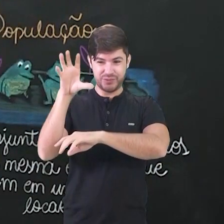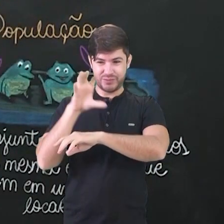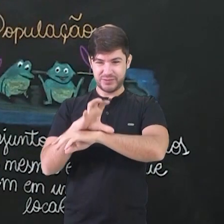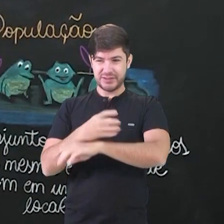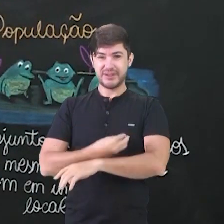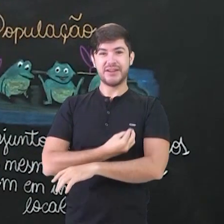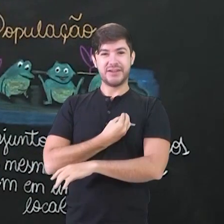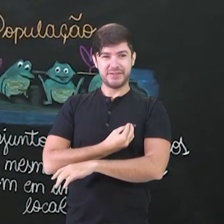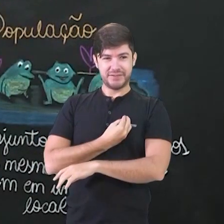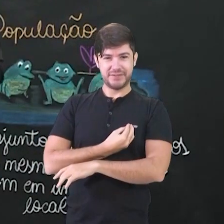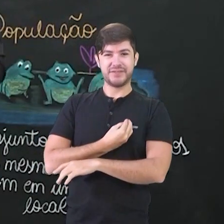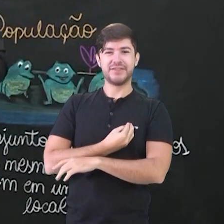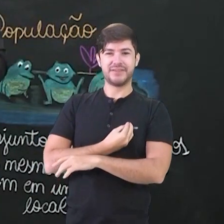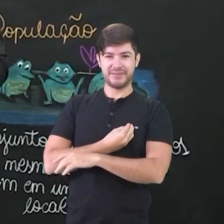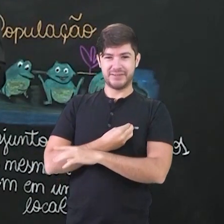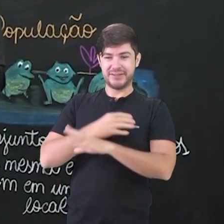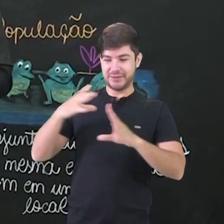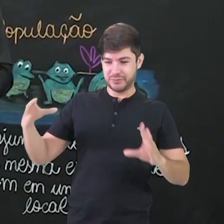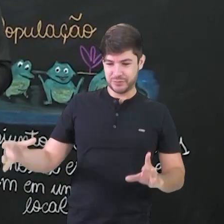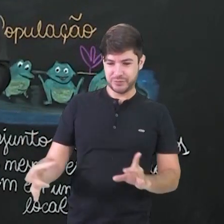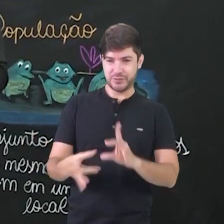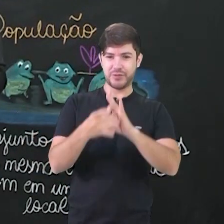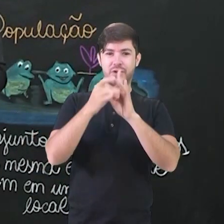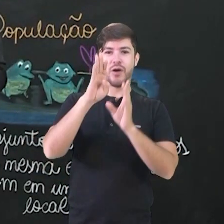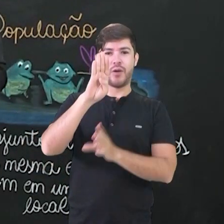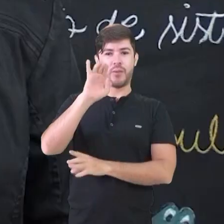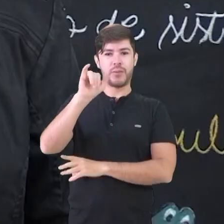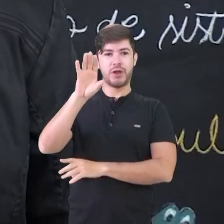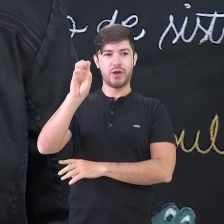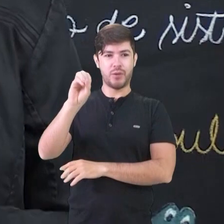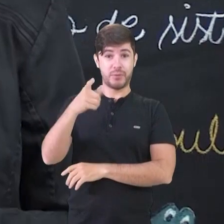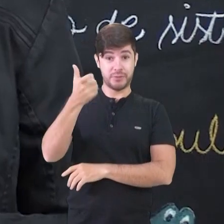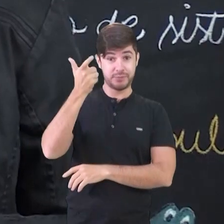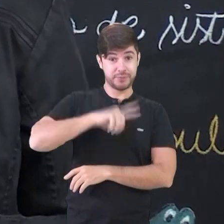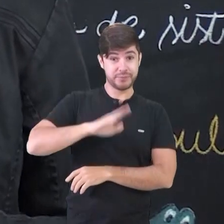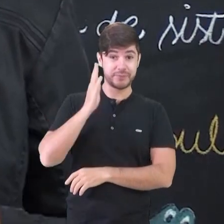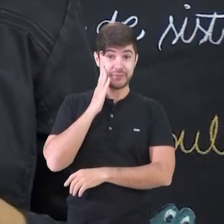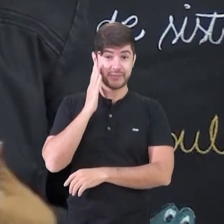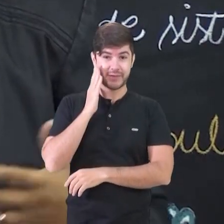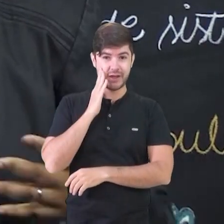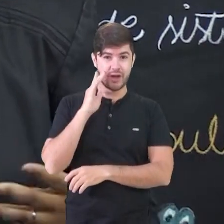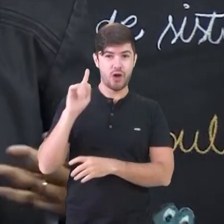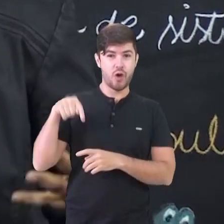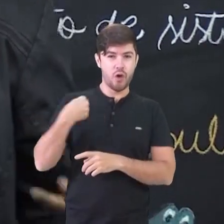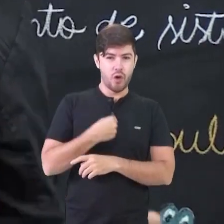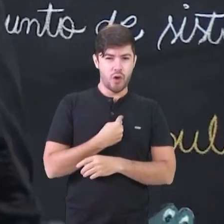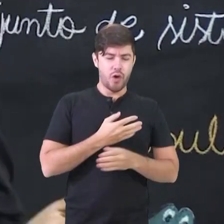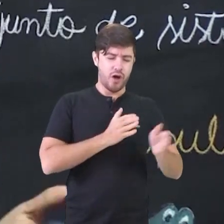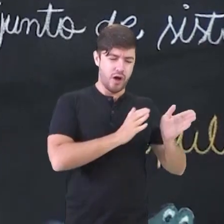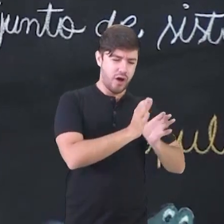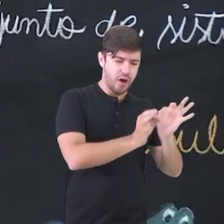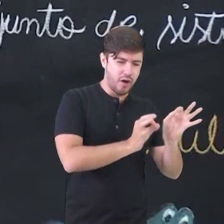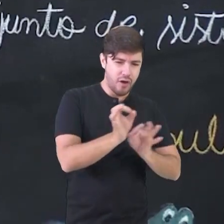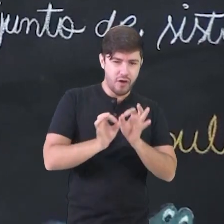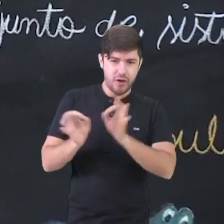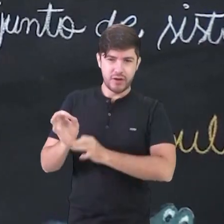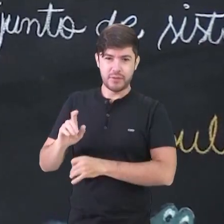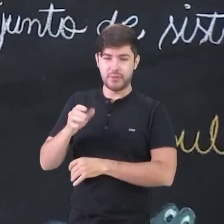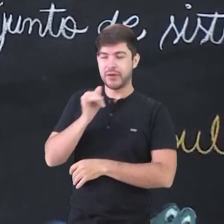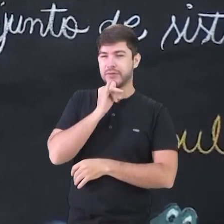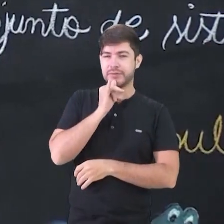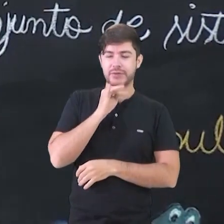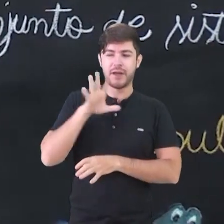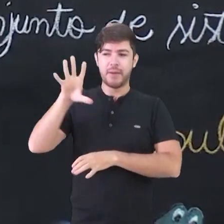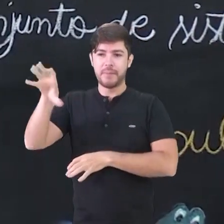pode haver vida na Terra, eu formo então o bioma. Entendeu como a gente está organizado? É como se a